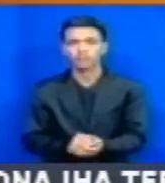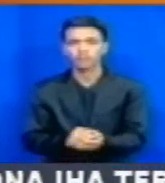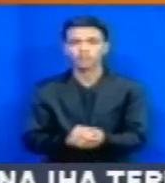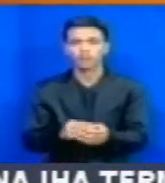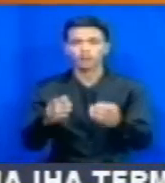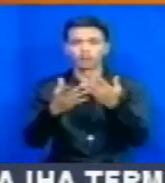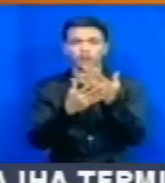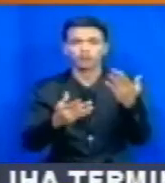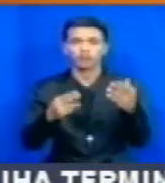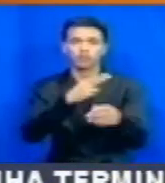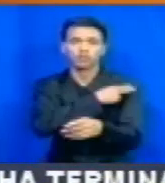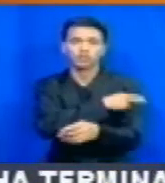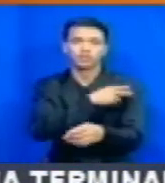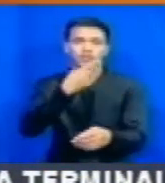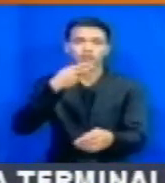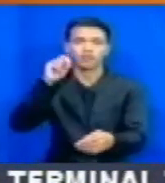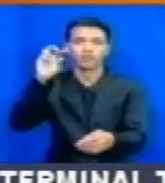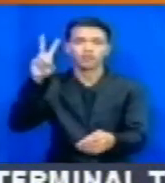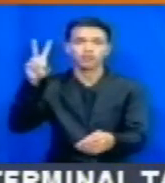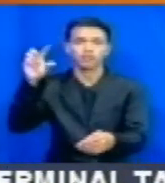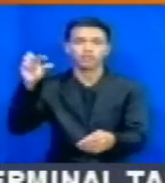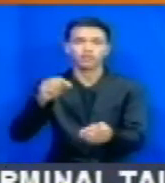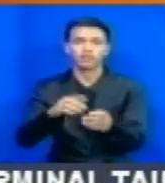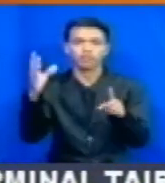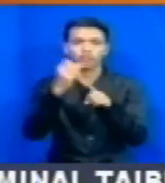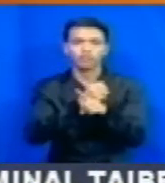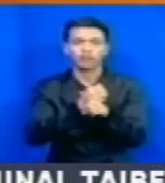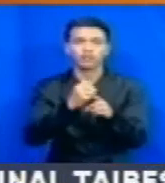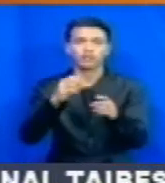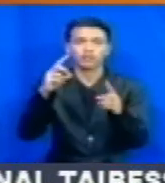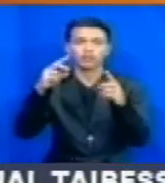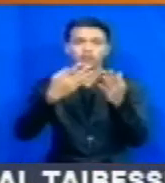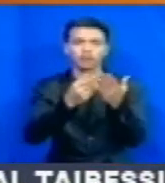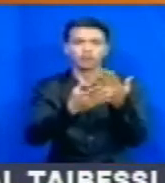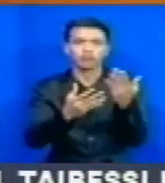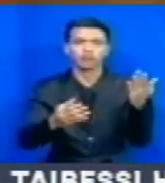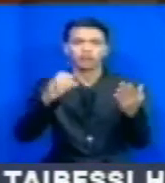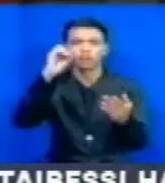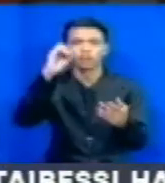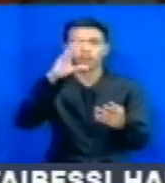Banco Sangue Hospital Nacional Guido Valdares confirma falta esto grupo RAN o PLES.